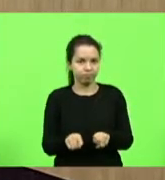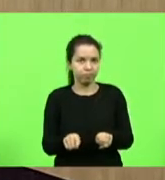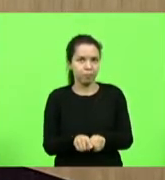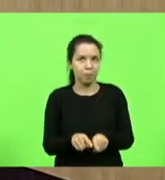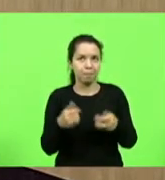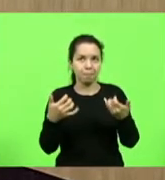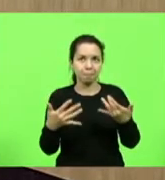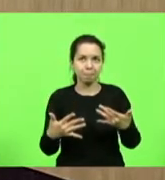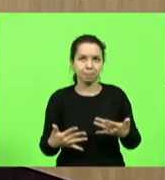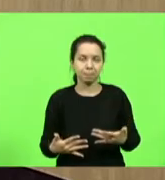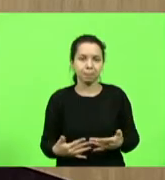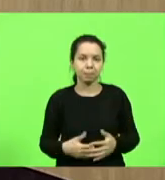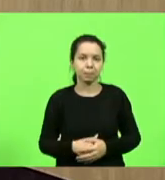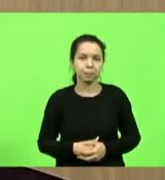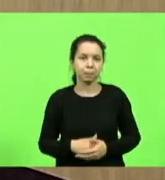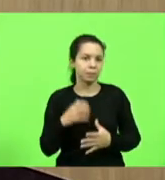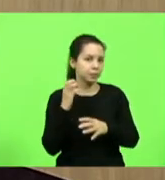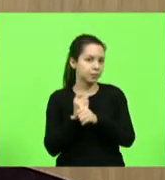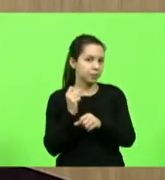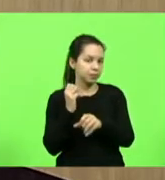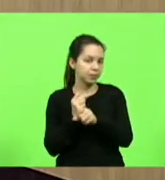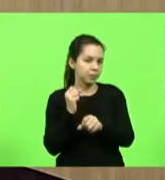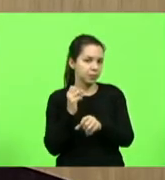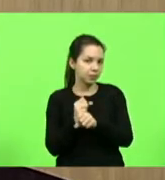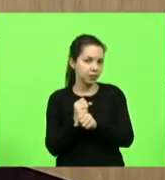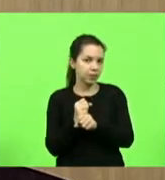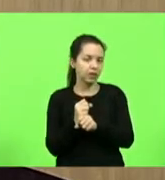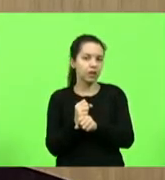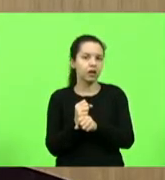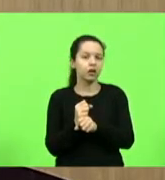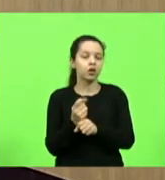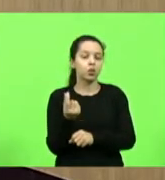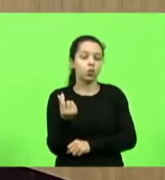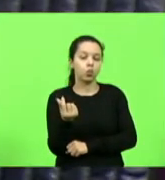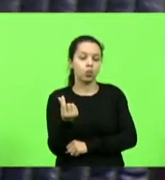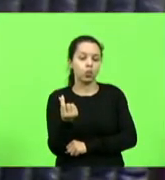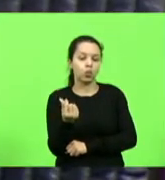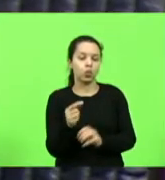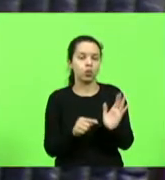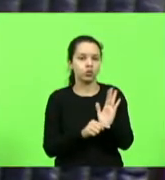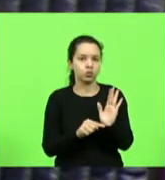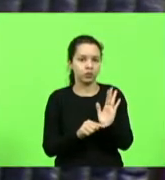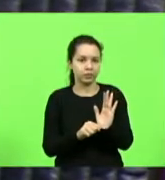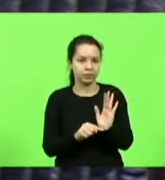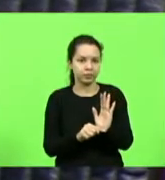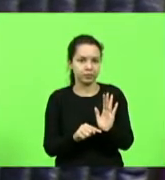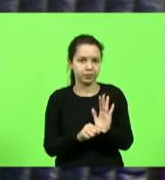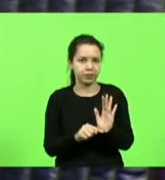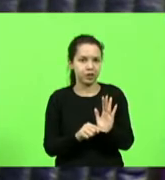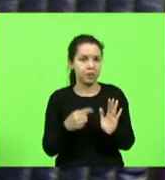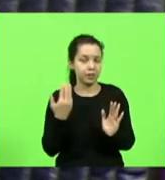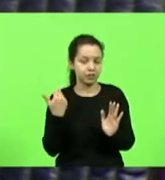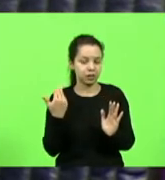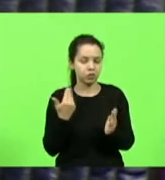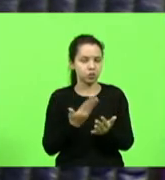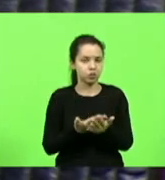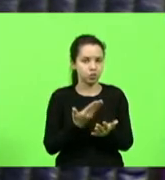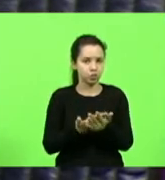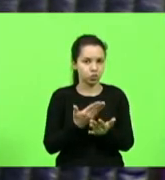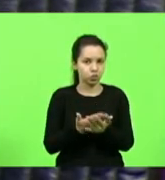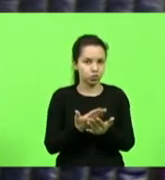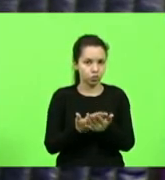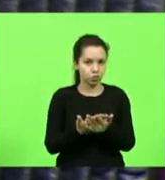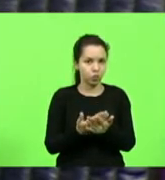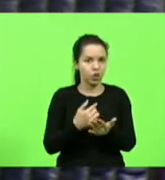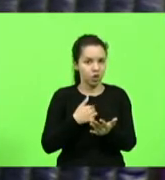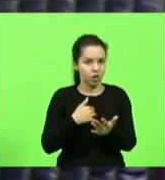é cálculo de custo-benefício. Nós fizemos um estudo na época que eu estava na Defesa Civil, e